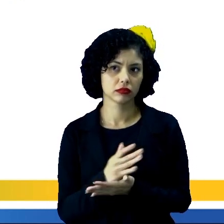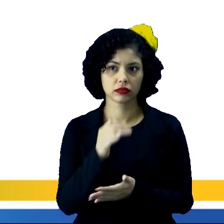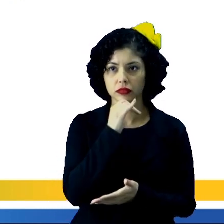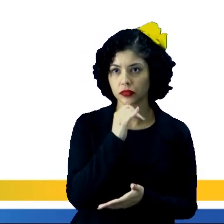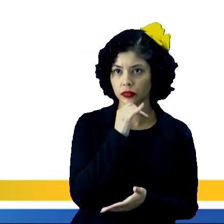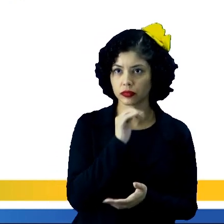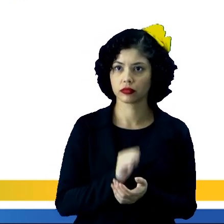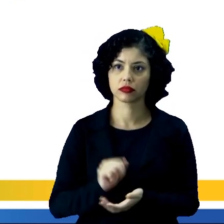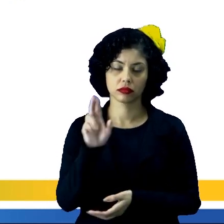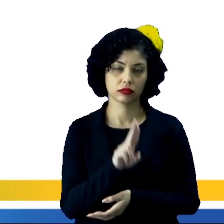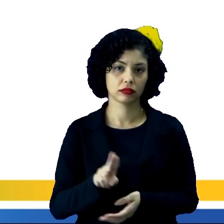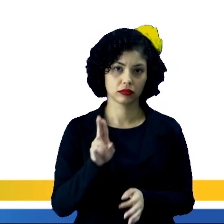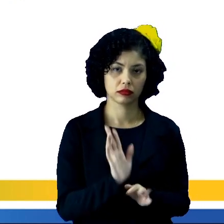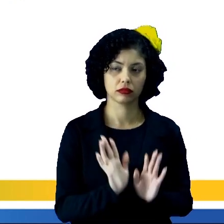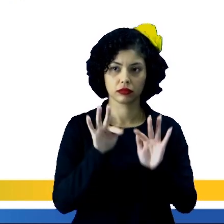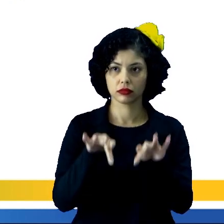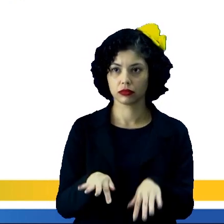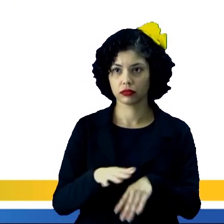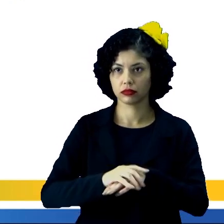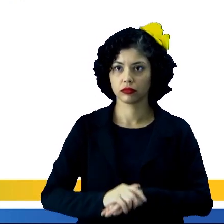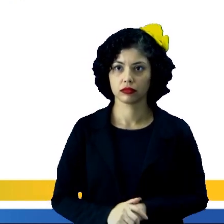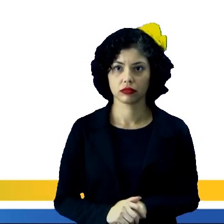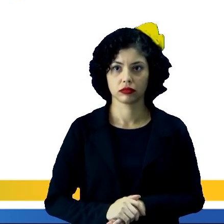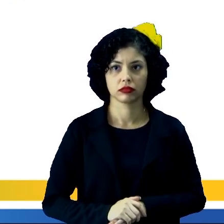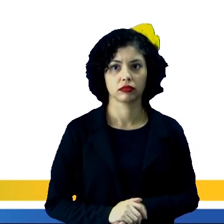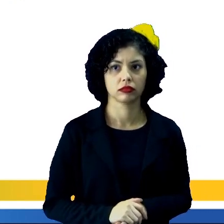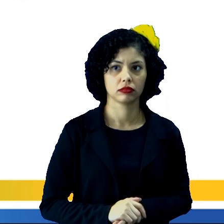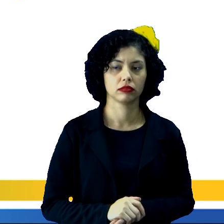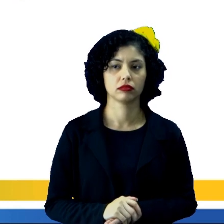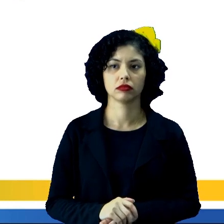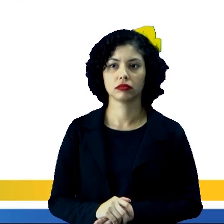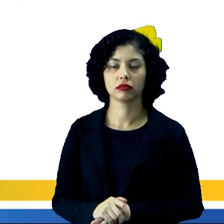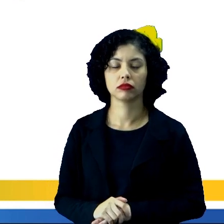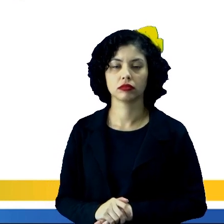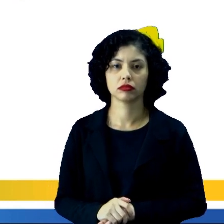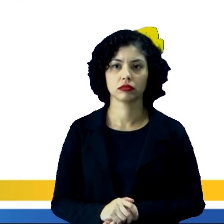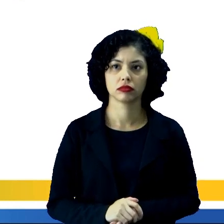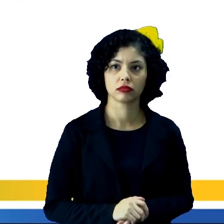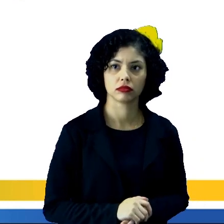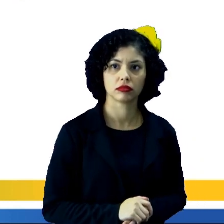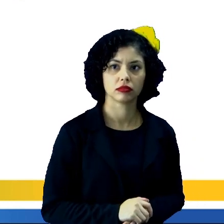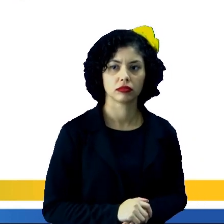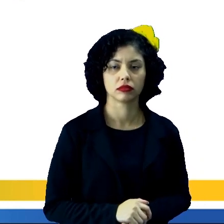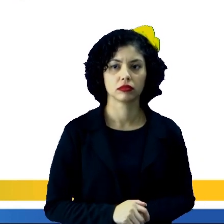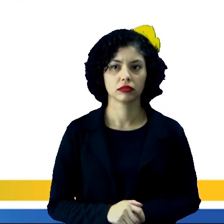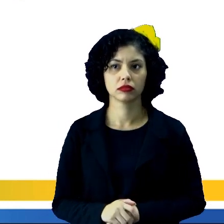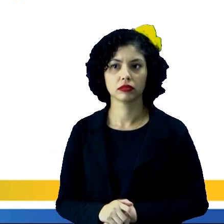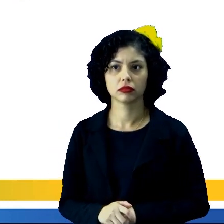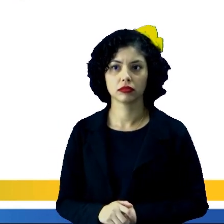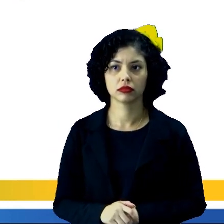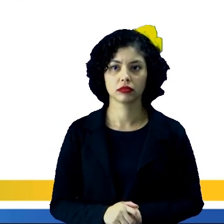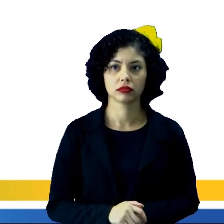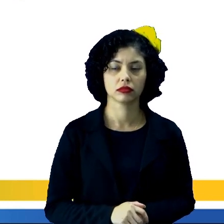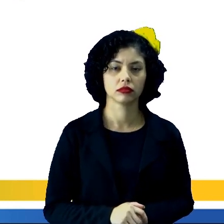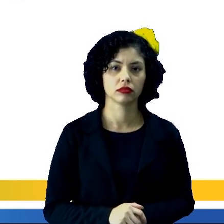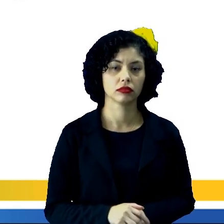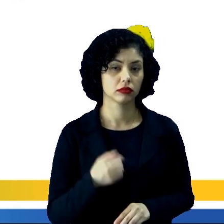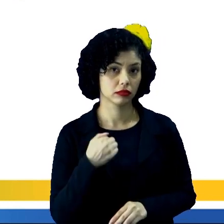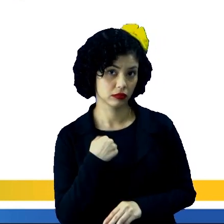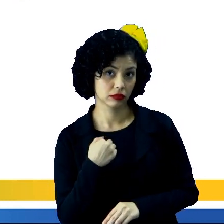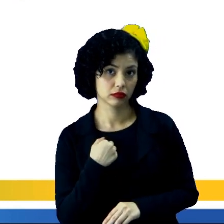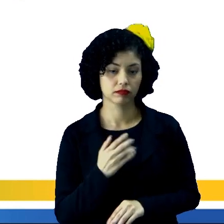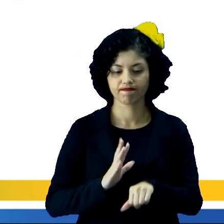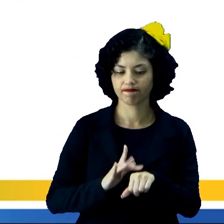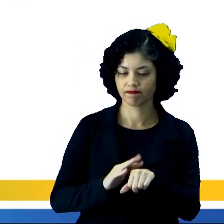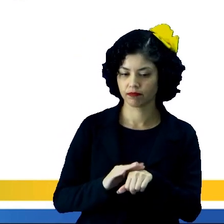Alguns exemplos de sentença utilizando a conclusão. I was sick, so I decided to stay in bed. Eu